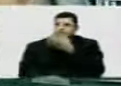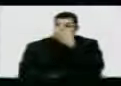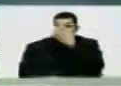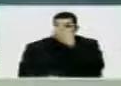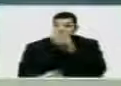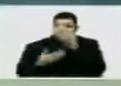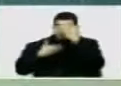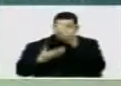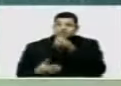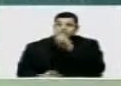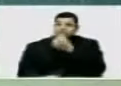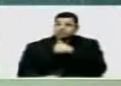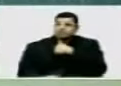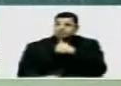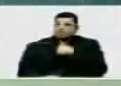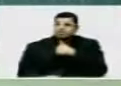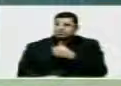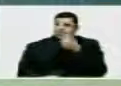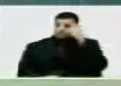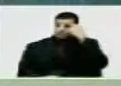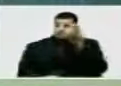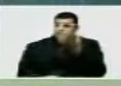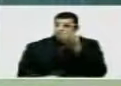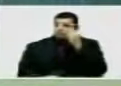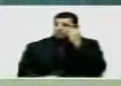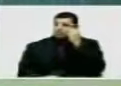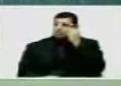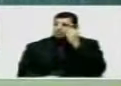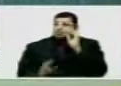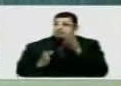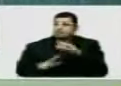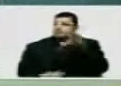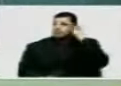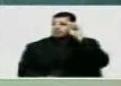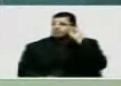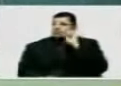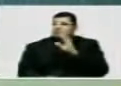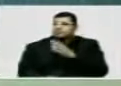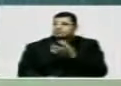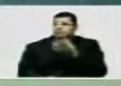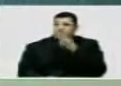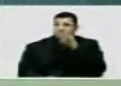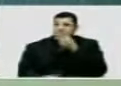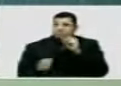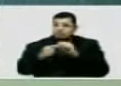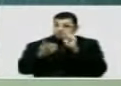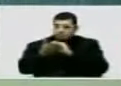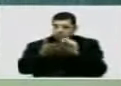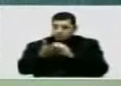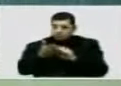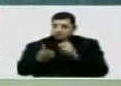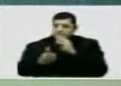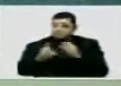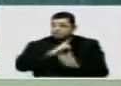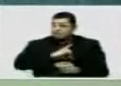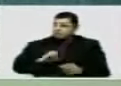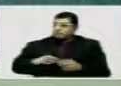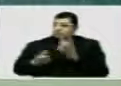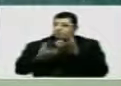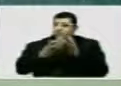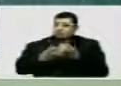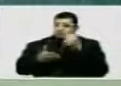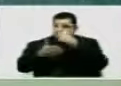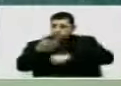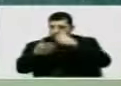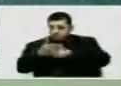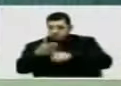Ok, obrigado. Eu penso, deputado Chico Preto, já ouço Vossa Excelência, só quero fazer um registro, deputado Chico Preto, de que